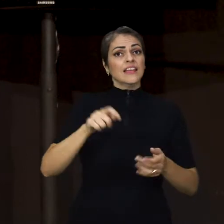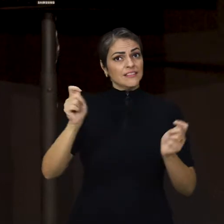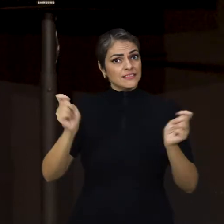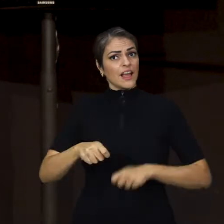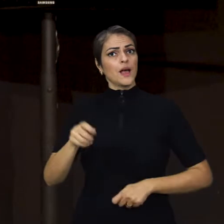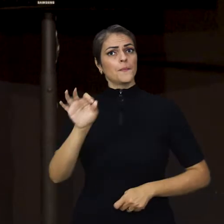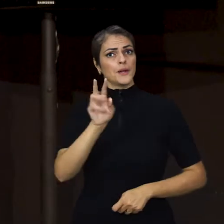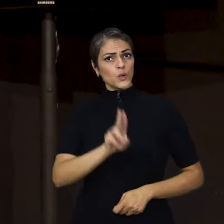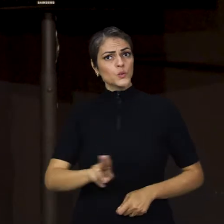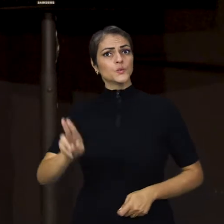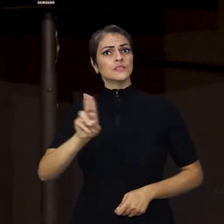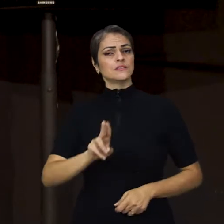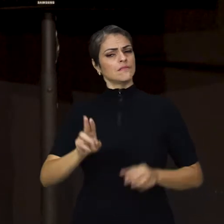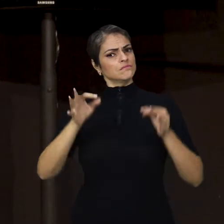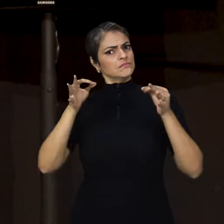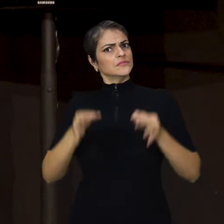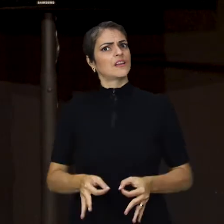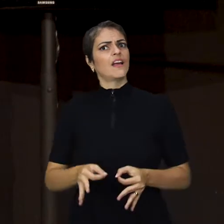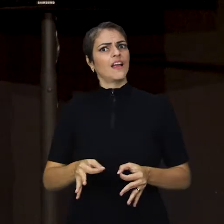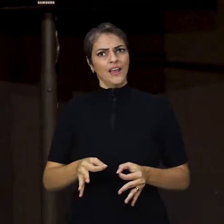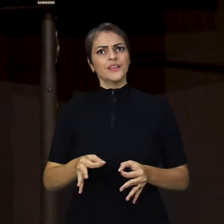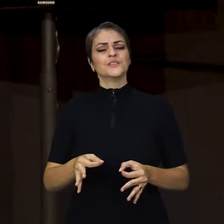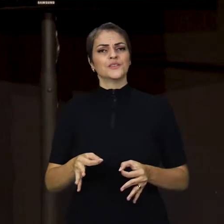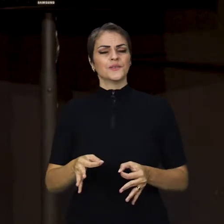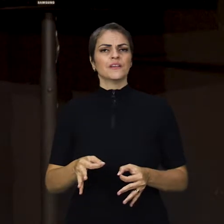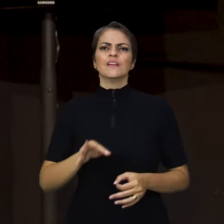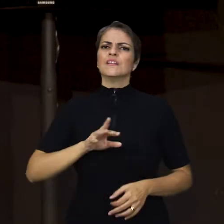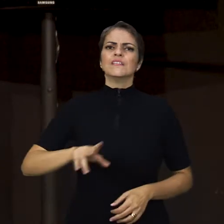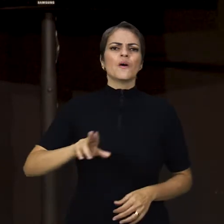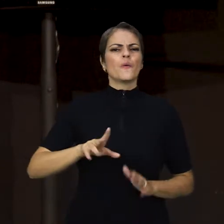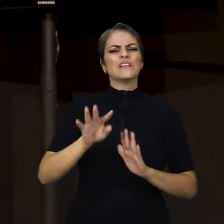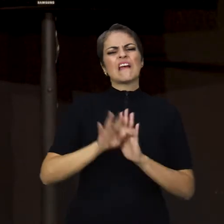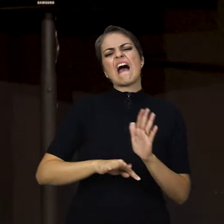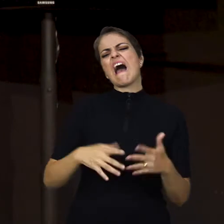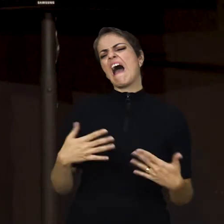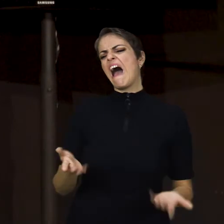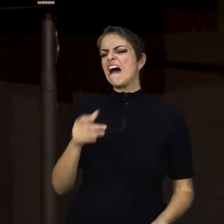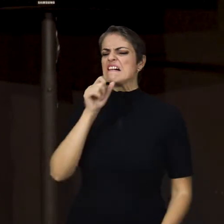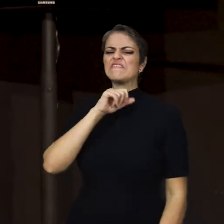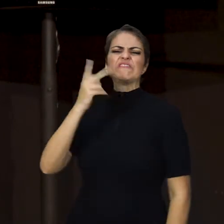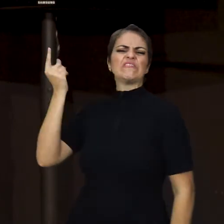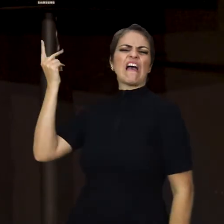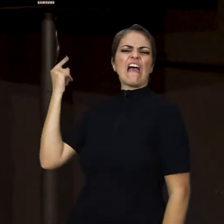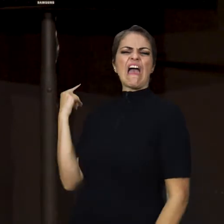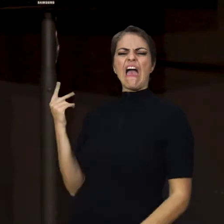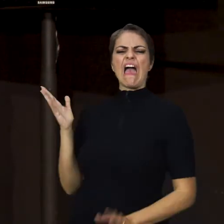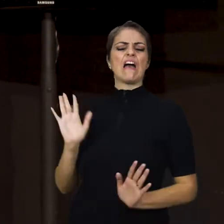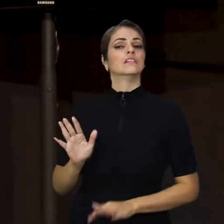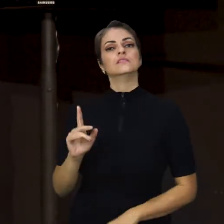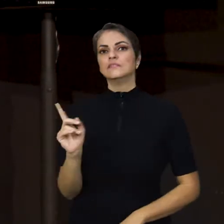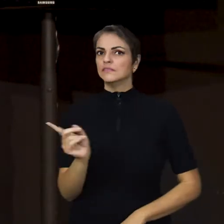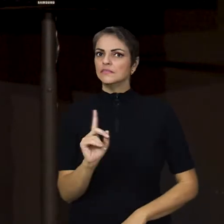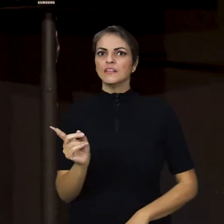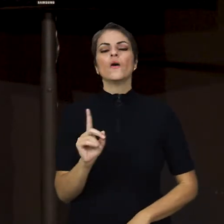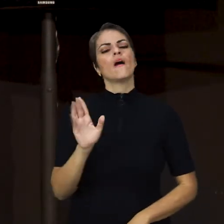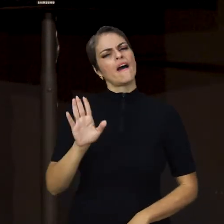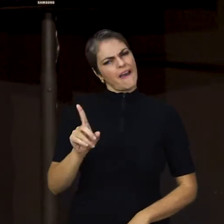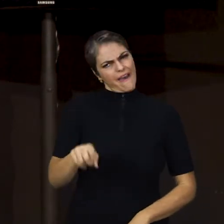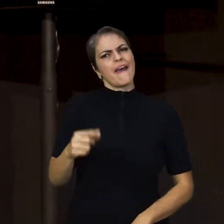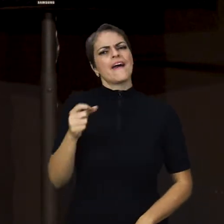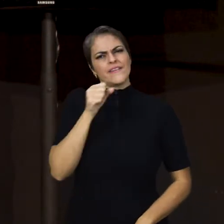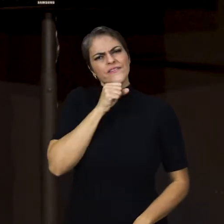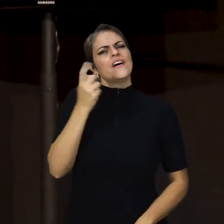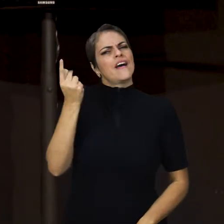texto antigo e ultrapassado, é um texto antigo, mas não ultrapassado e irrelevante para os nossos dias, mas é um texto útil para